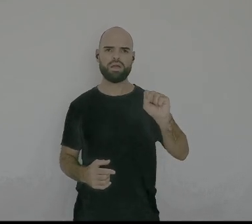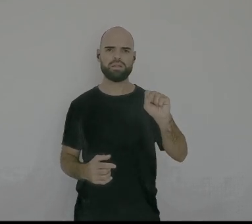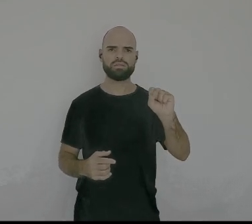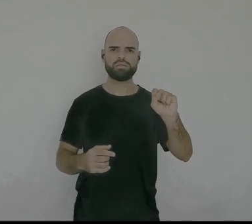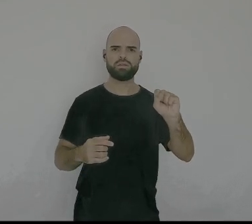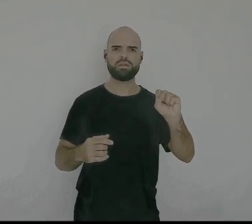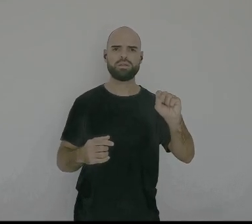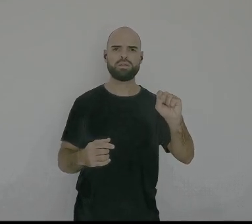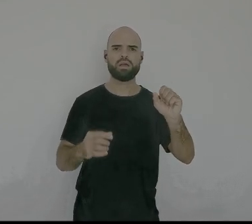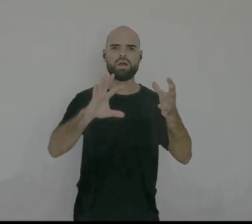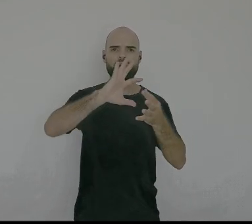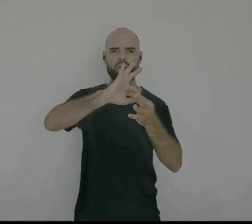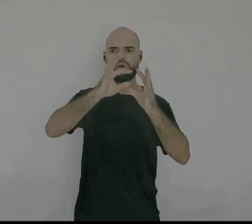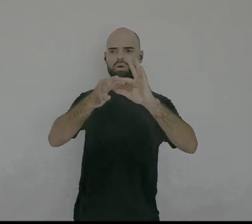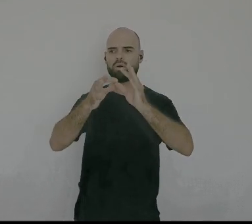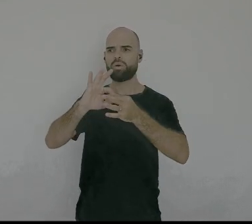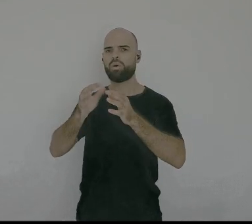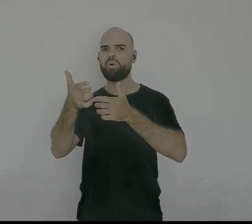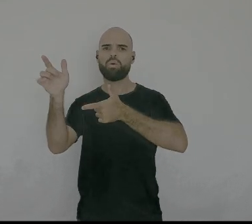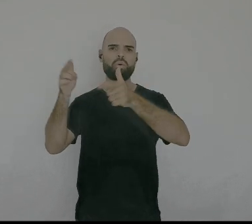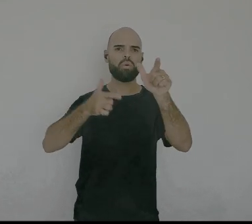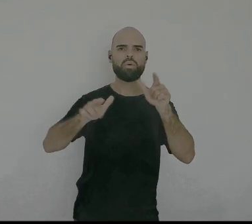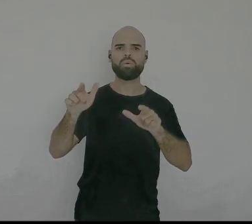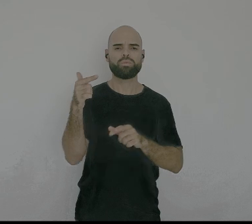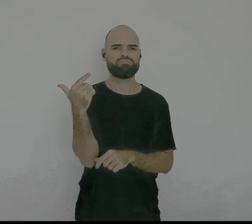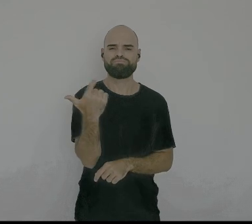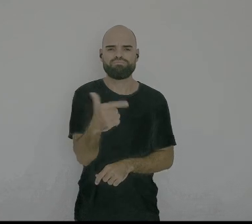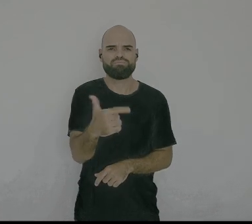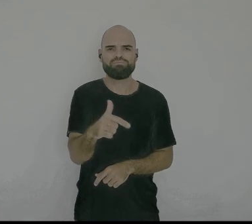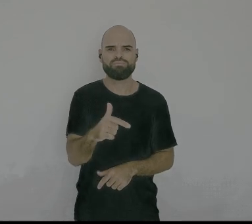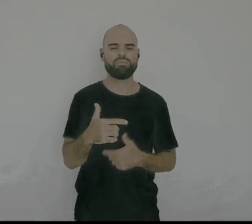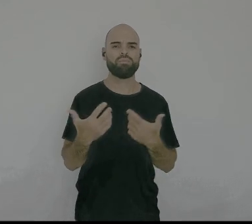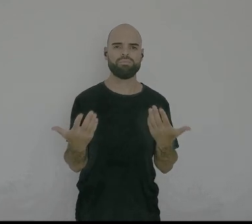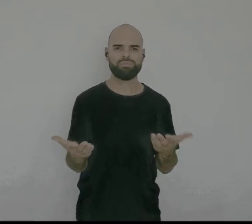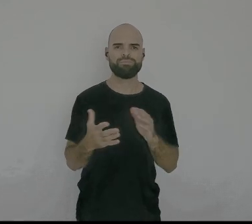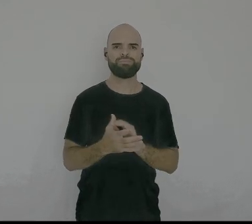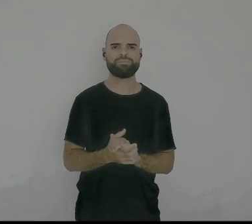o outro. Portanto, a APS não se comunica com os outros.